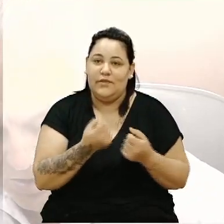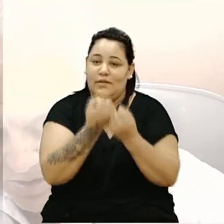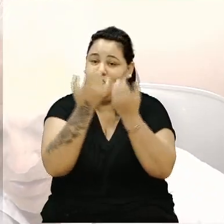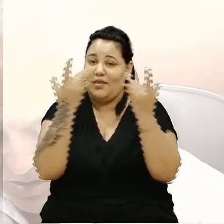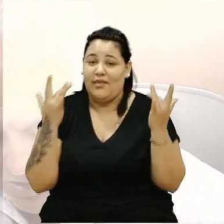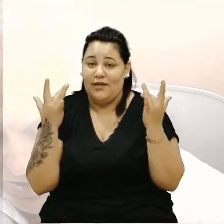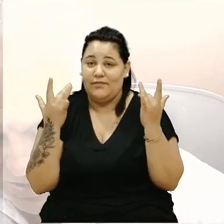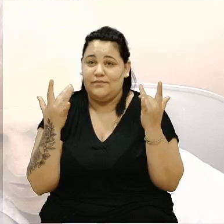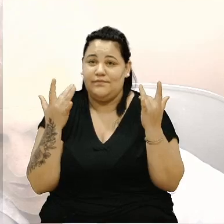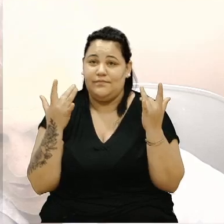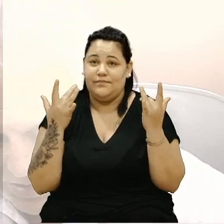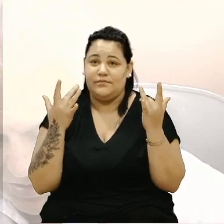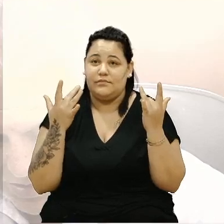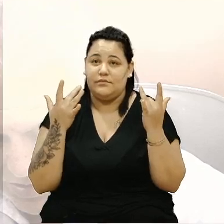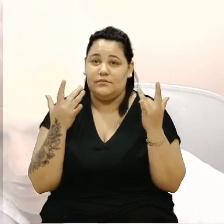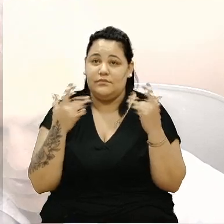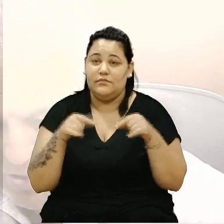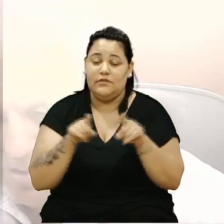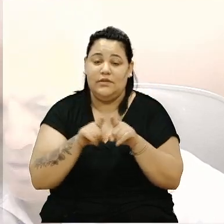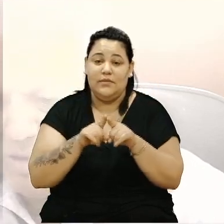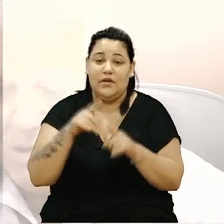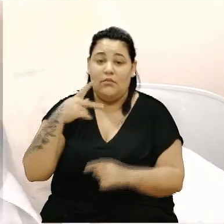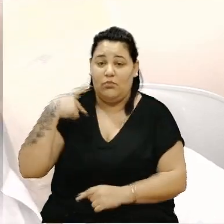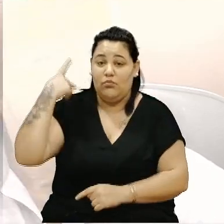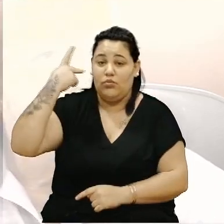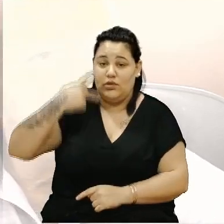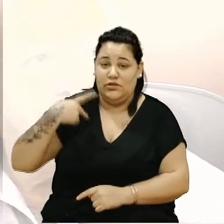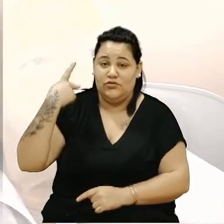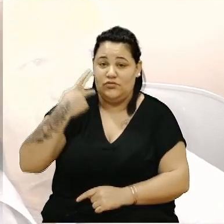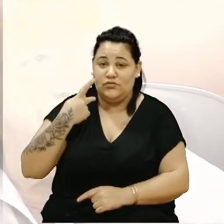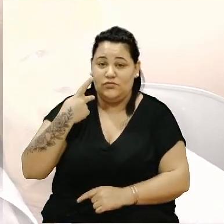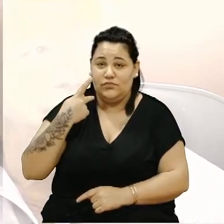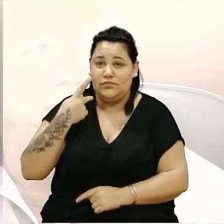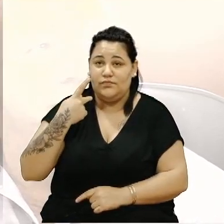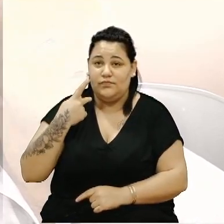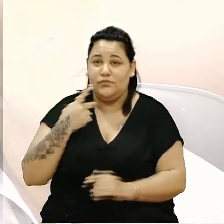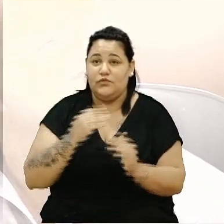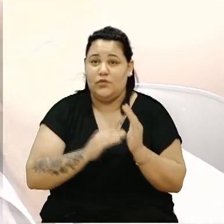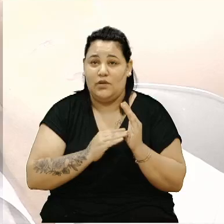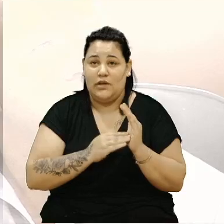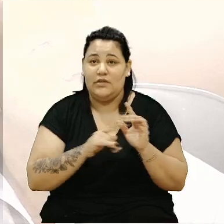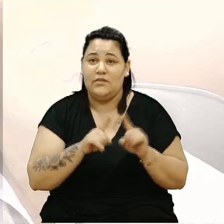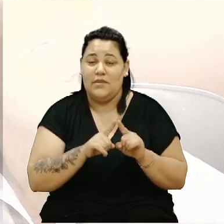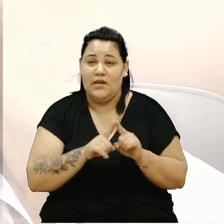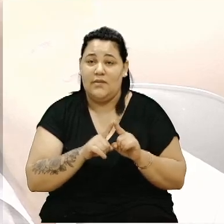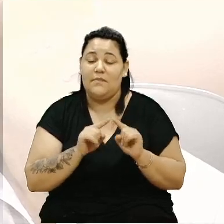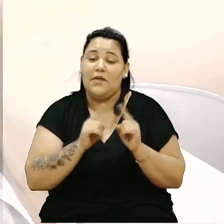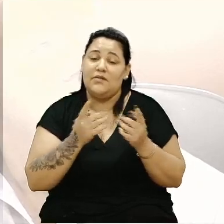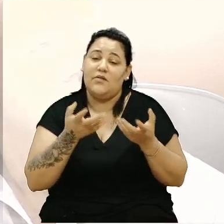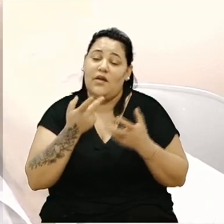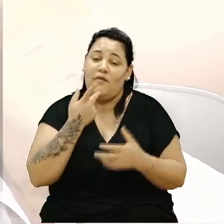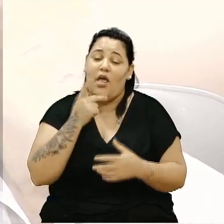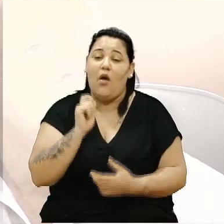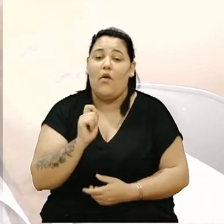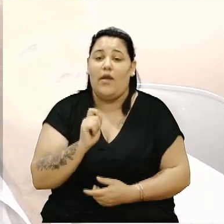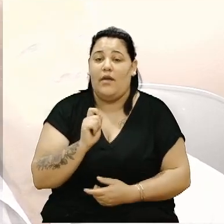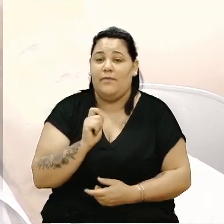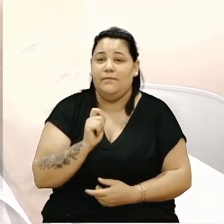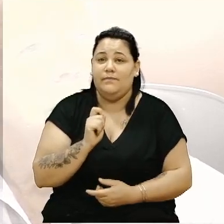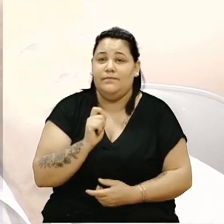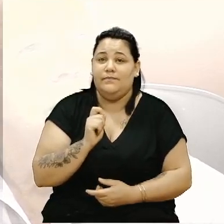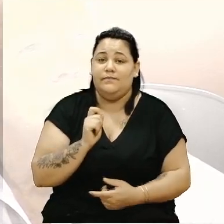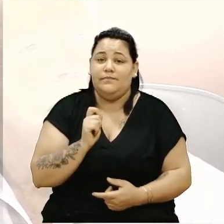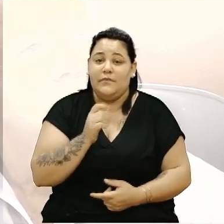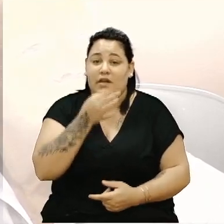ambiental, também político, no nosso Congresso. Mas eu quero lhe dizer, vereador, Caxias do Sul está sendo o